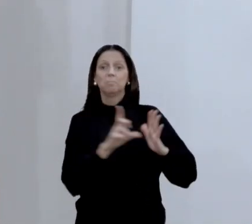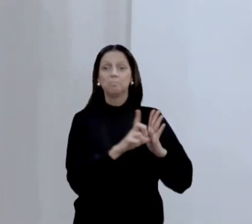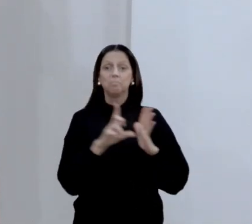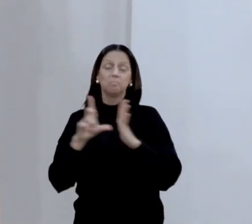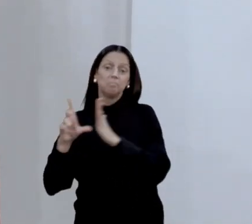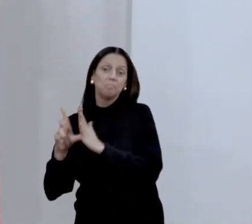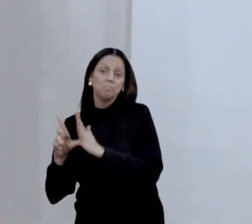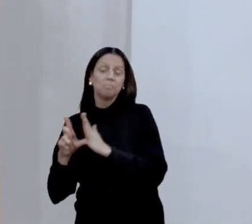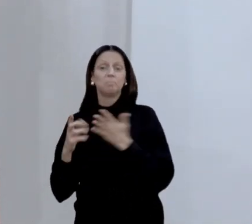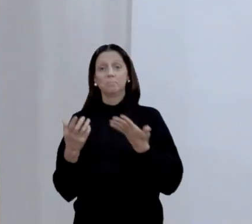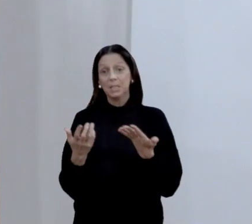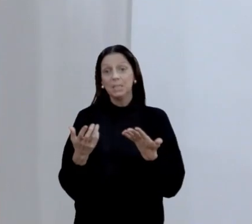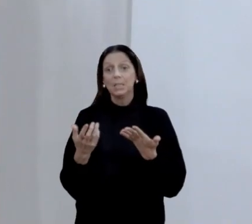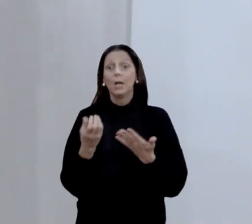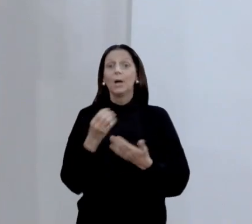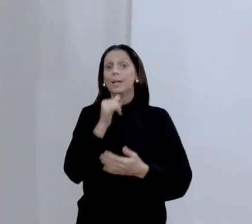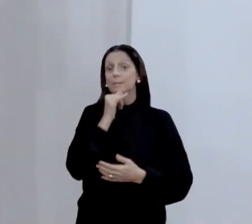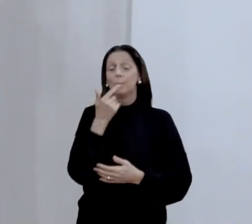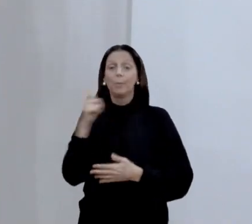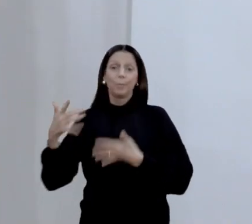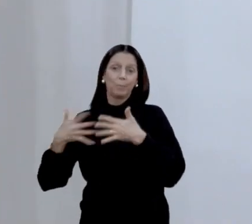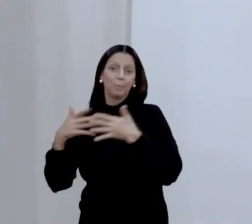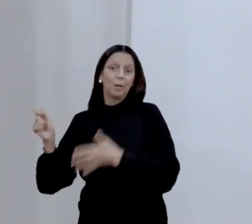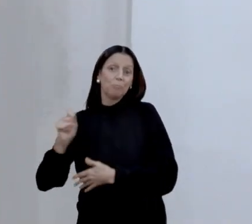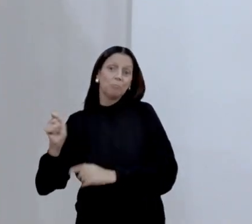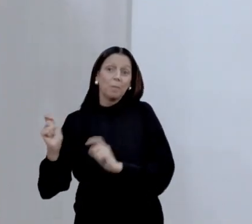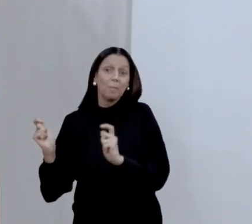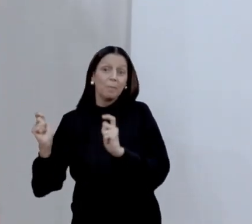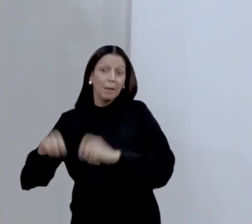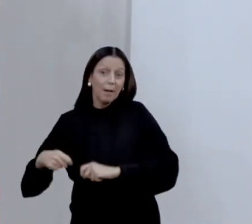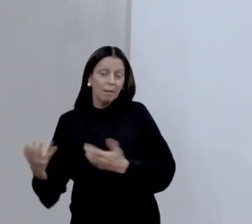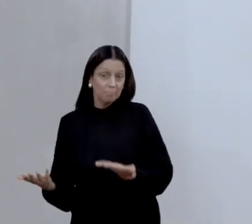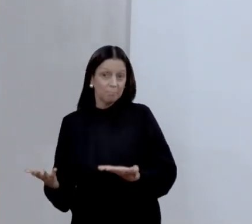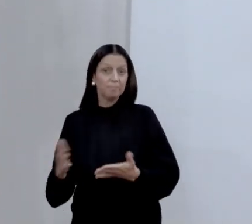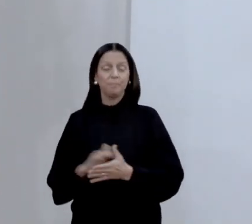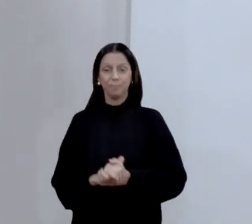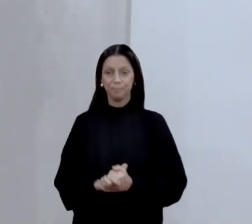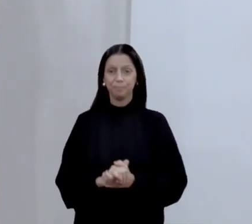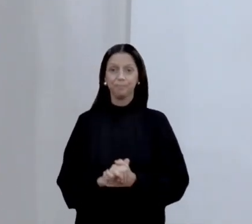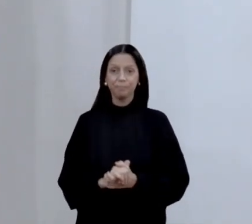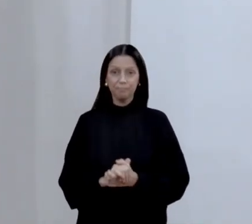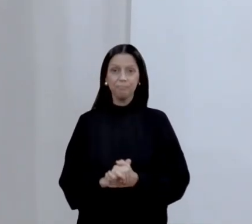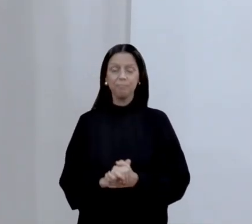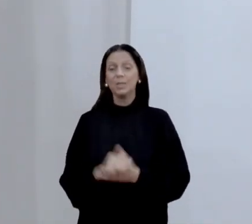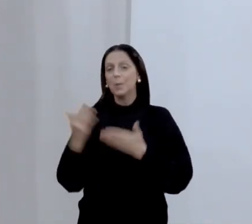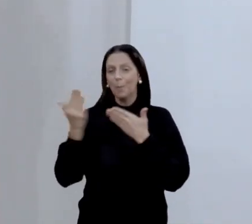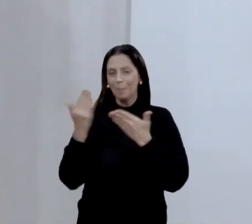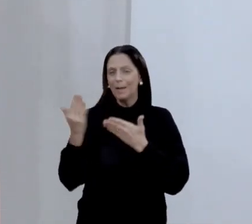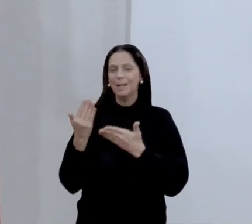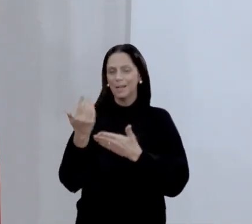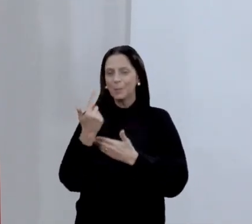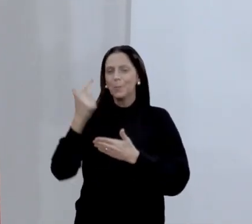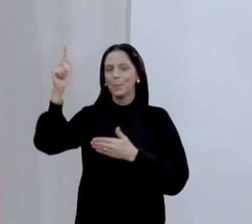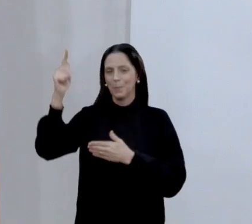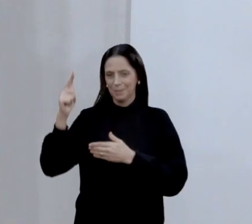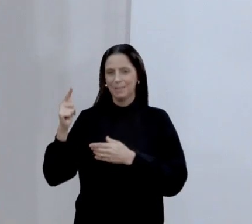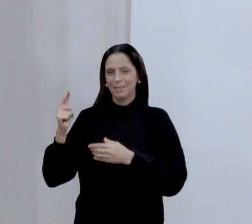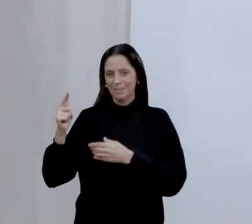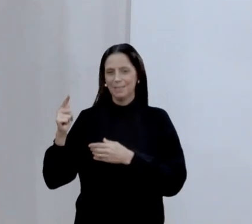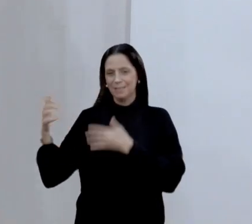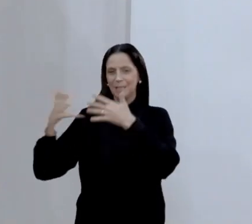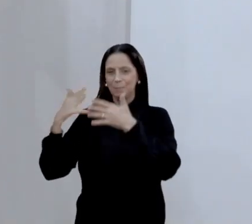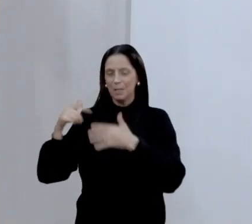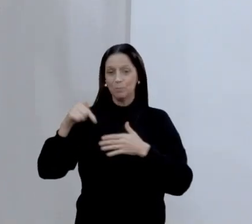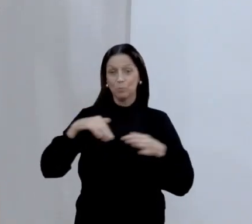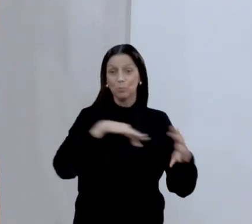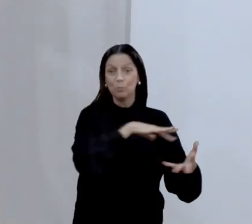Aterro consiga fazer um subsídio cruzado com outros terminais da nossa cidade, a título do que a gente já tem em outros lugares do mundo. Mas isso precisa ser pensado, e